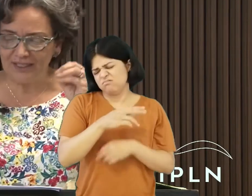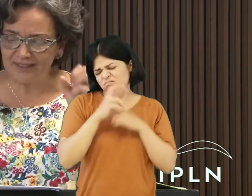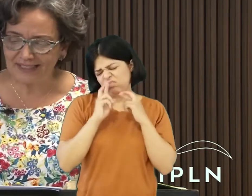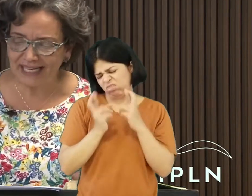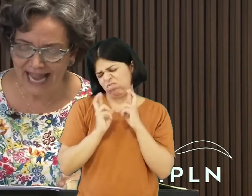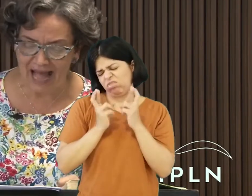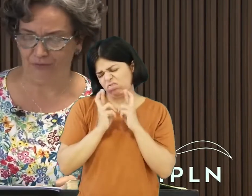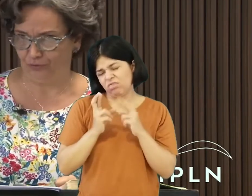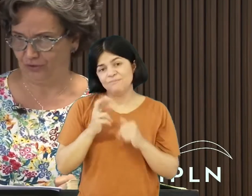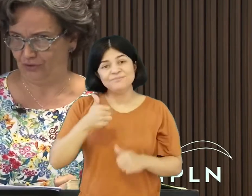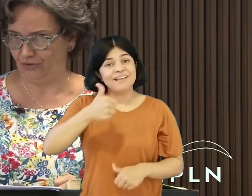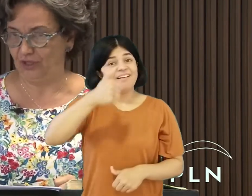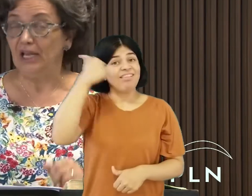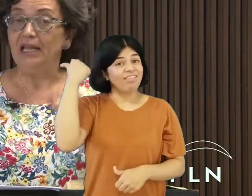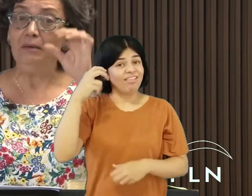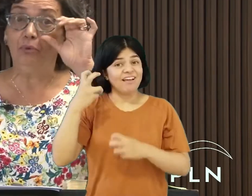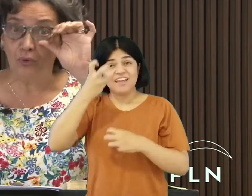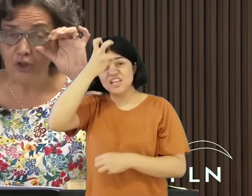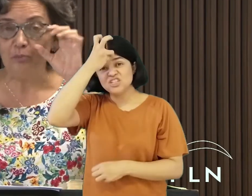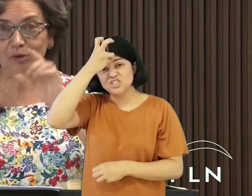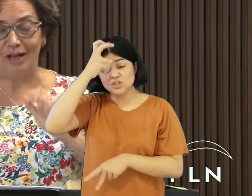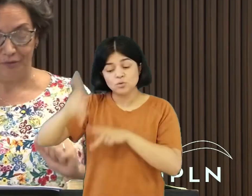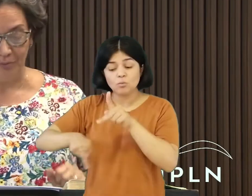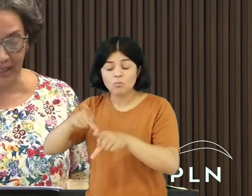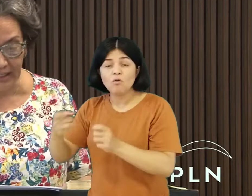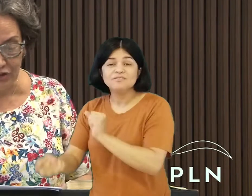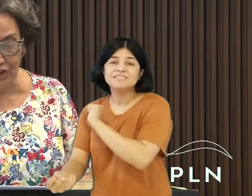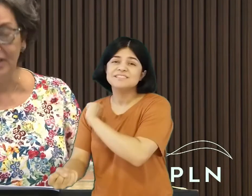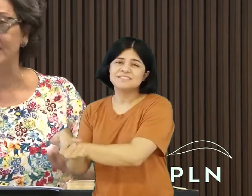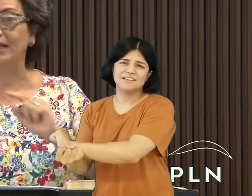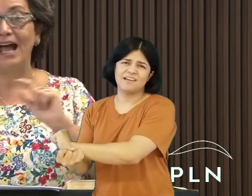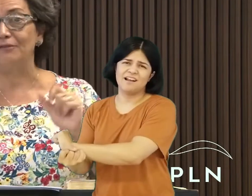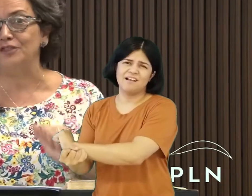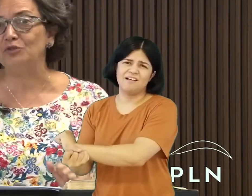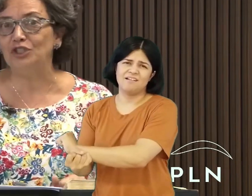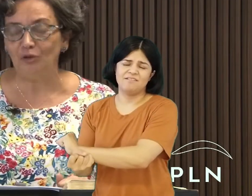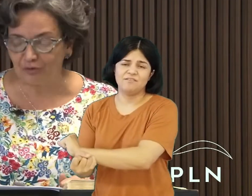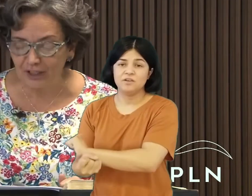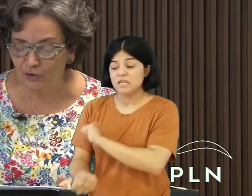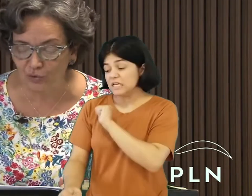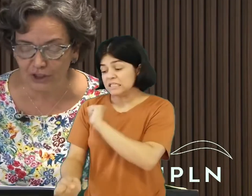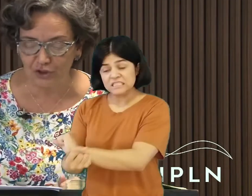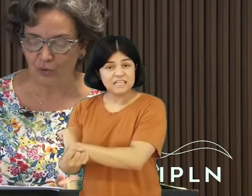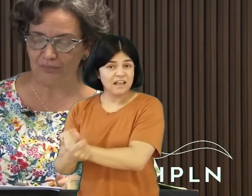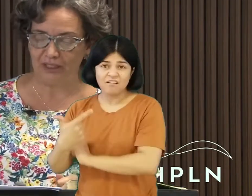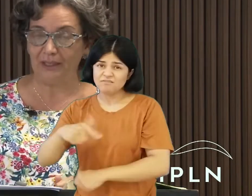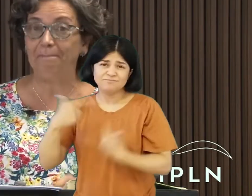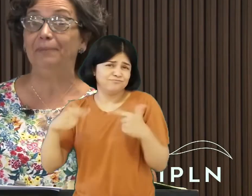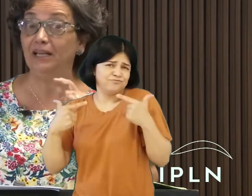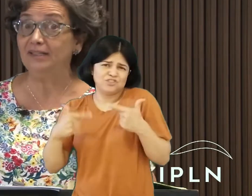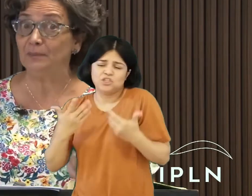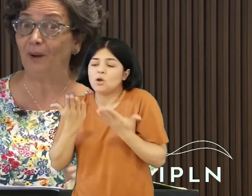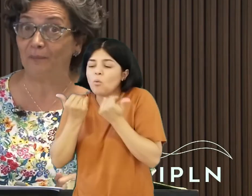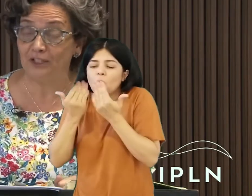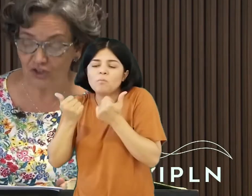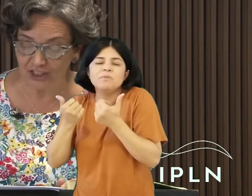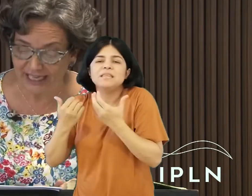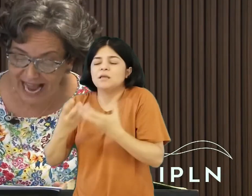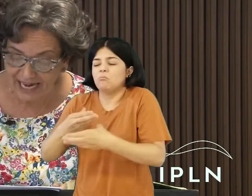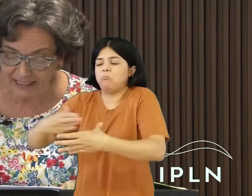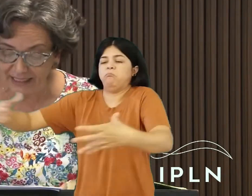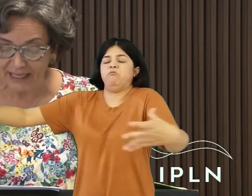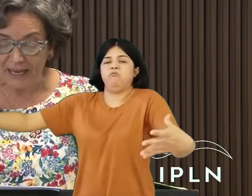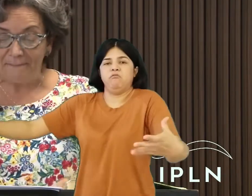eram escravos. E muito provavelmente, escravos não tinham fartura de comida, principalmente